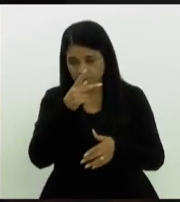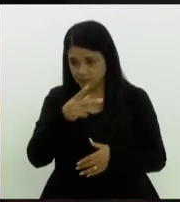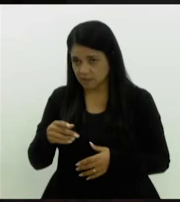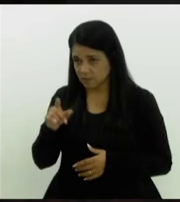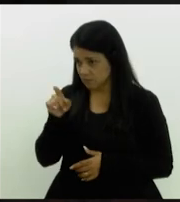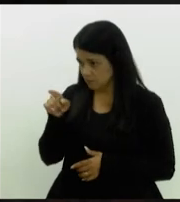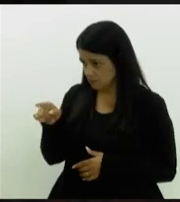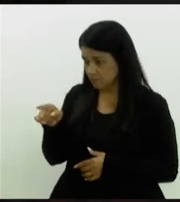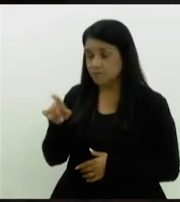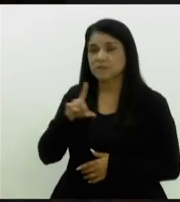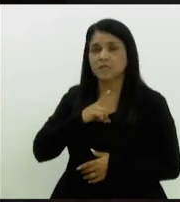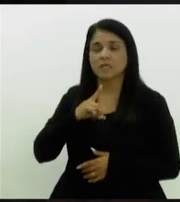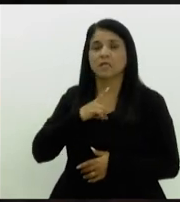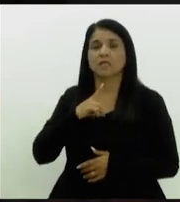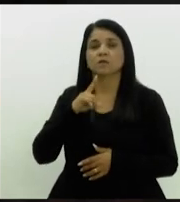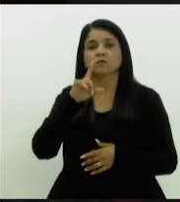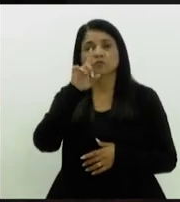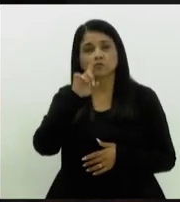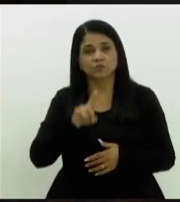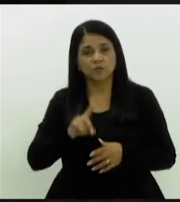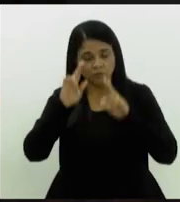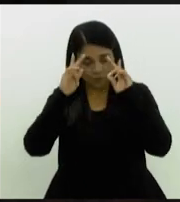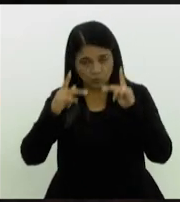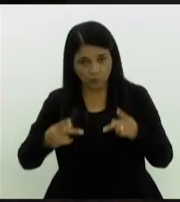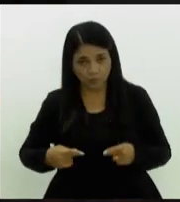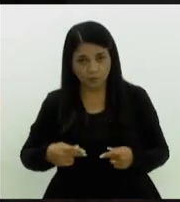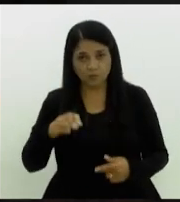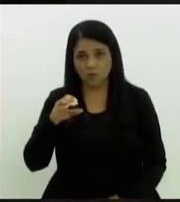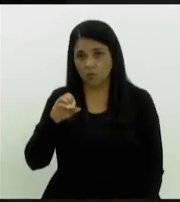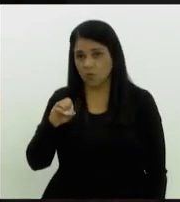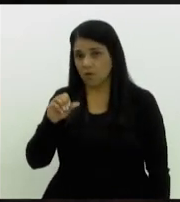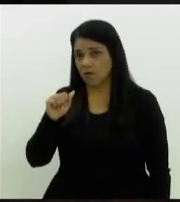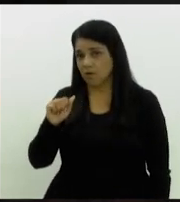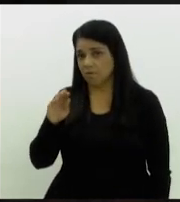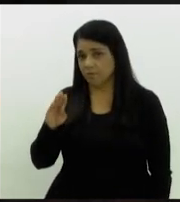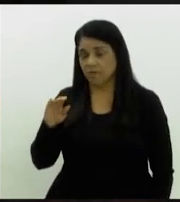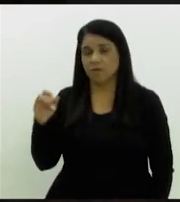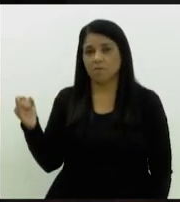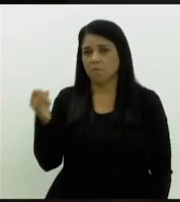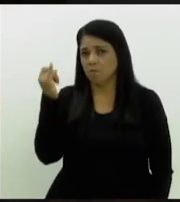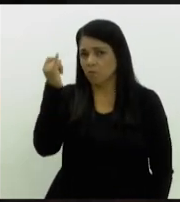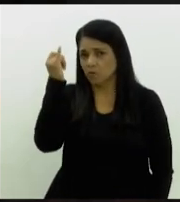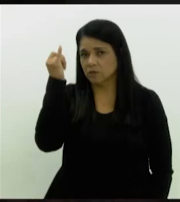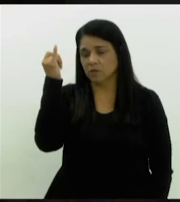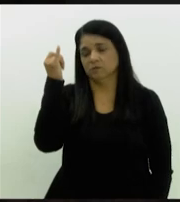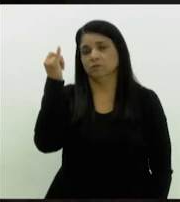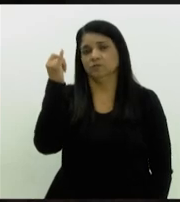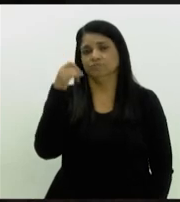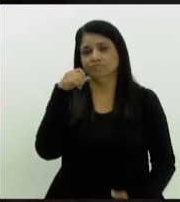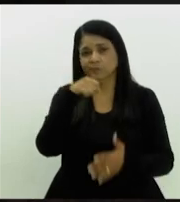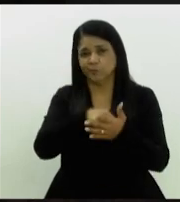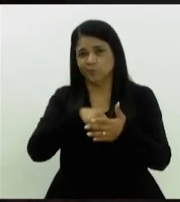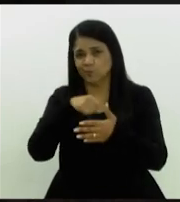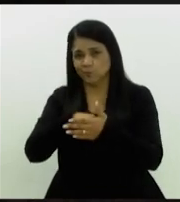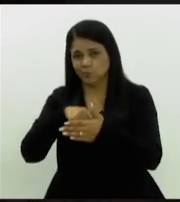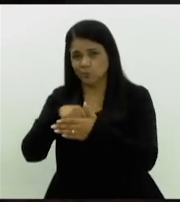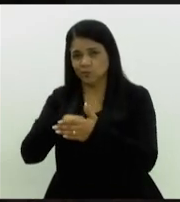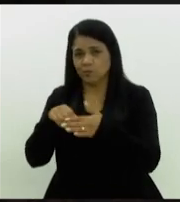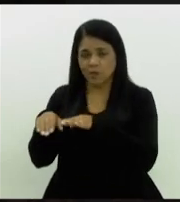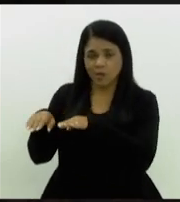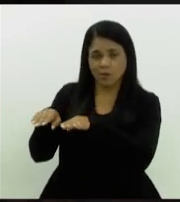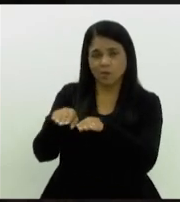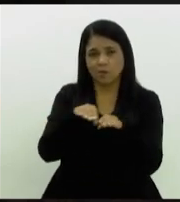na Comissão de Direitos Humanos da OAB um ponto importante na batalha pela